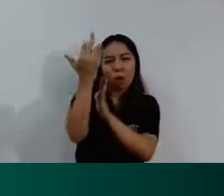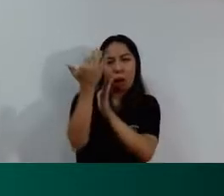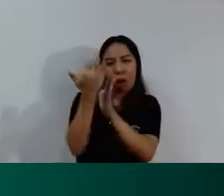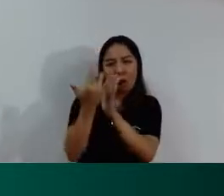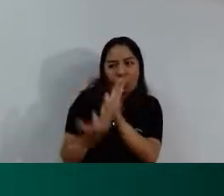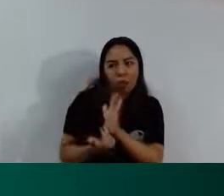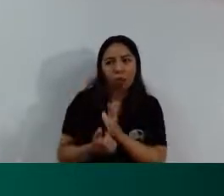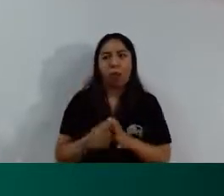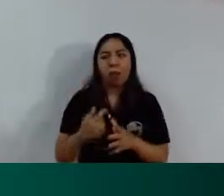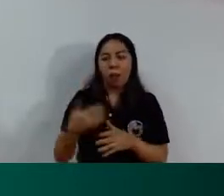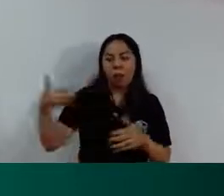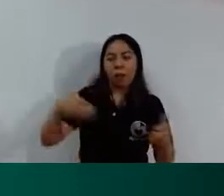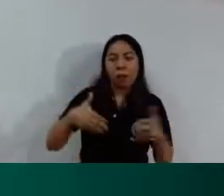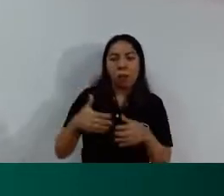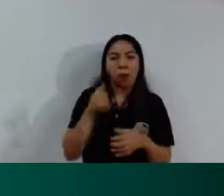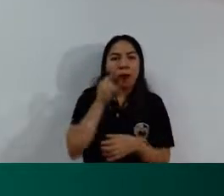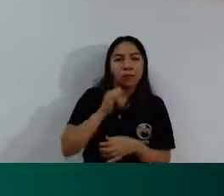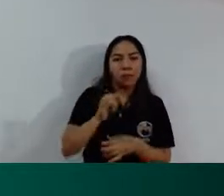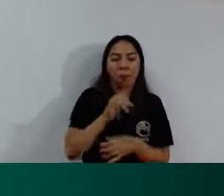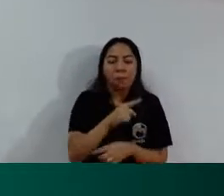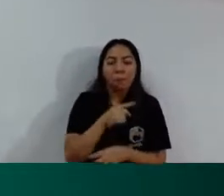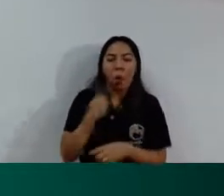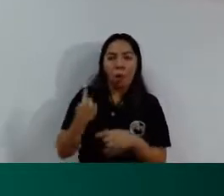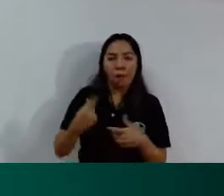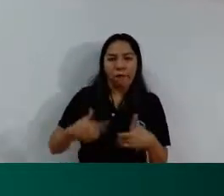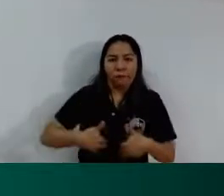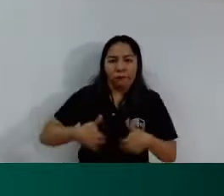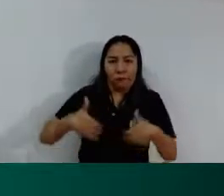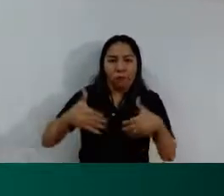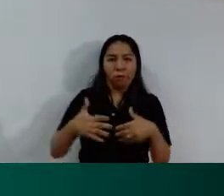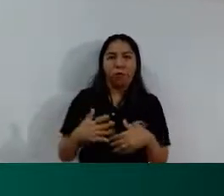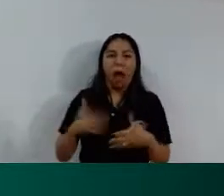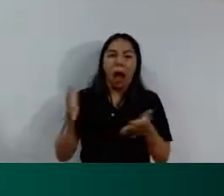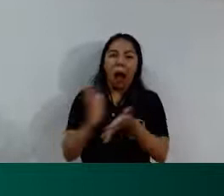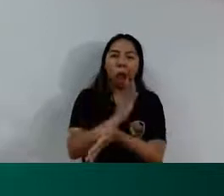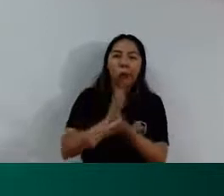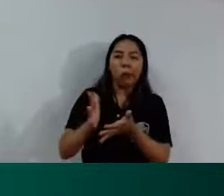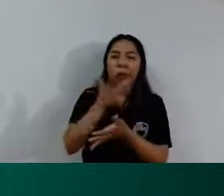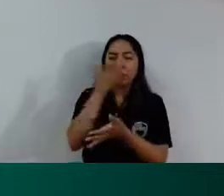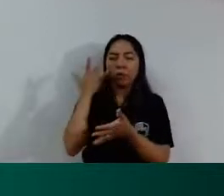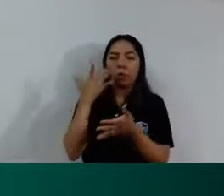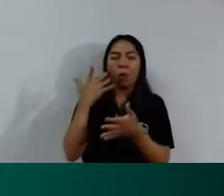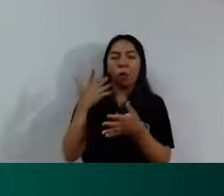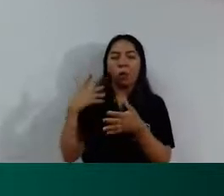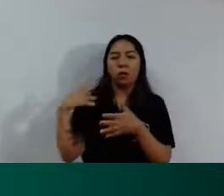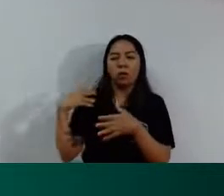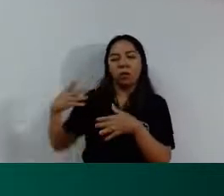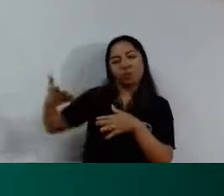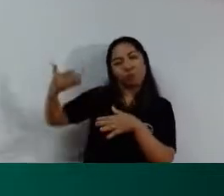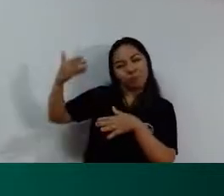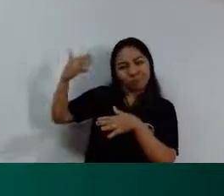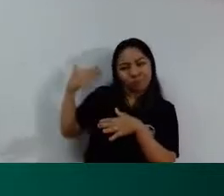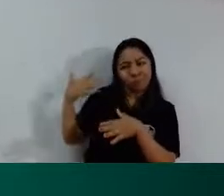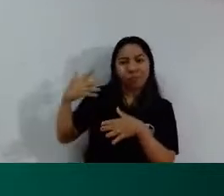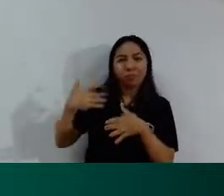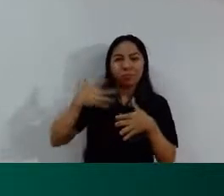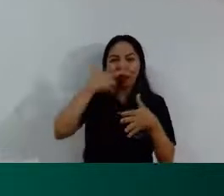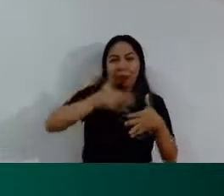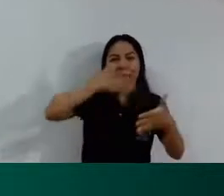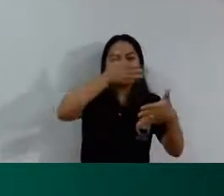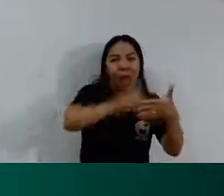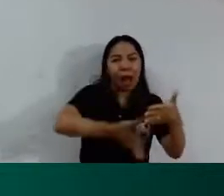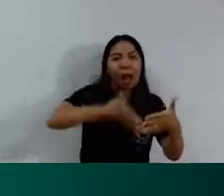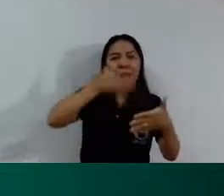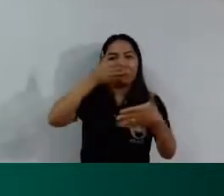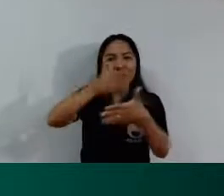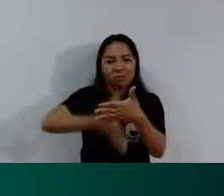que veio para não morrer de fome parte dos nossos antepassados ficaram barrados nos campos de concentração para morrer